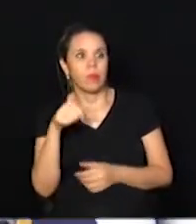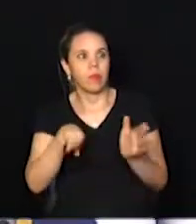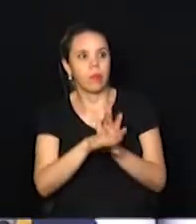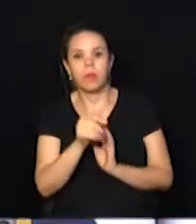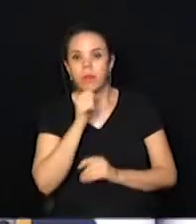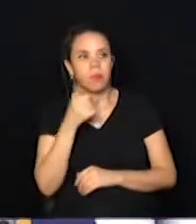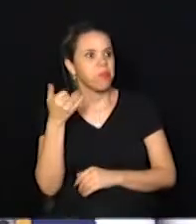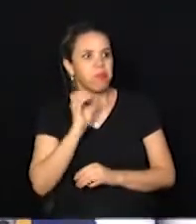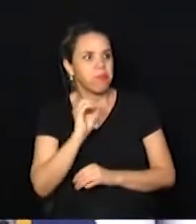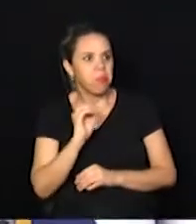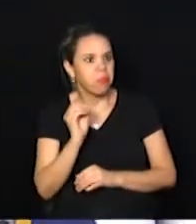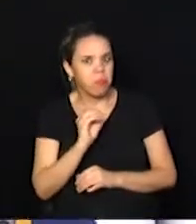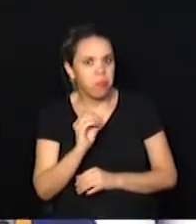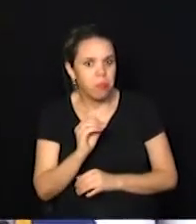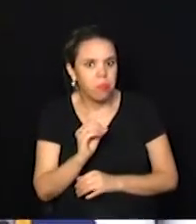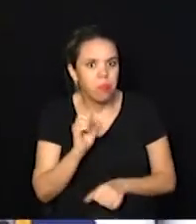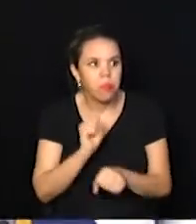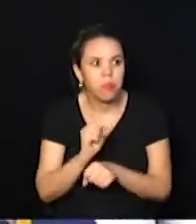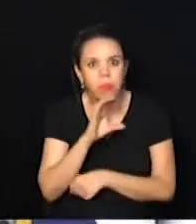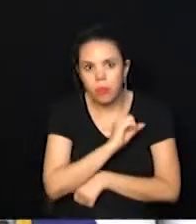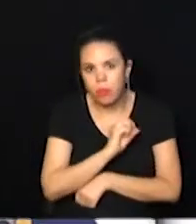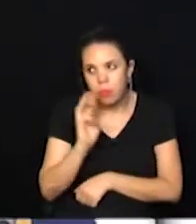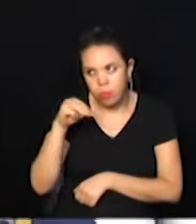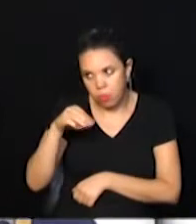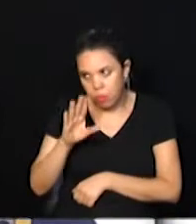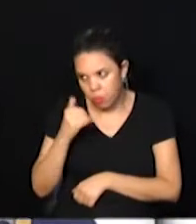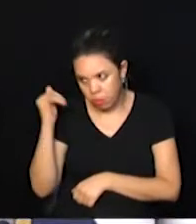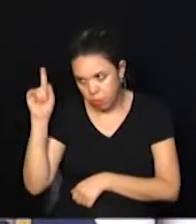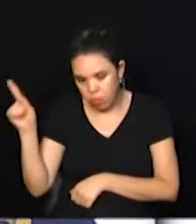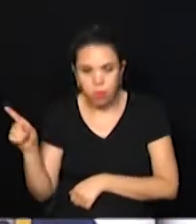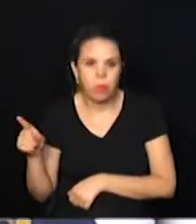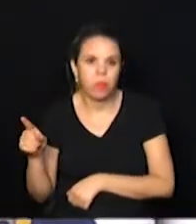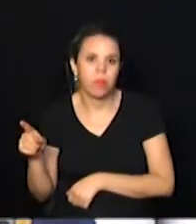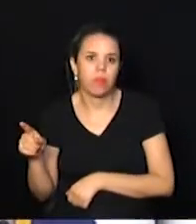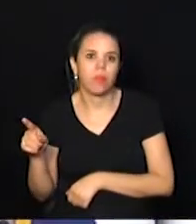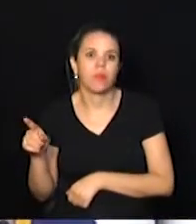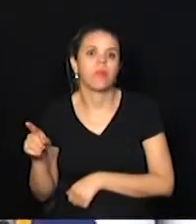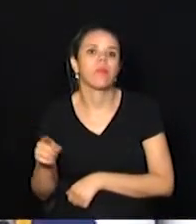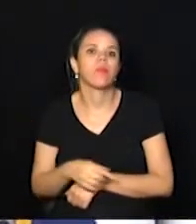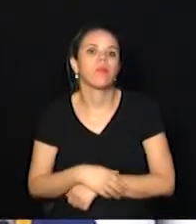ligou, nada. Eu falei, me espera um minuto. Liguei, a polícia atendeu.